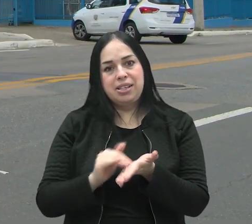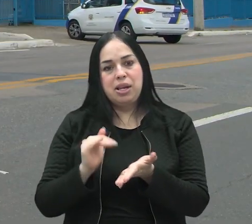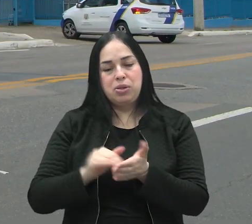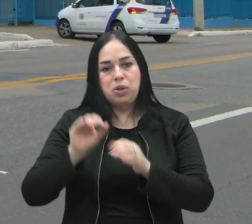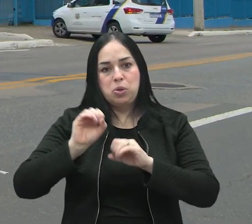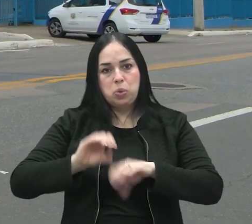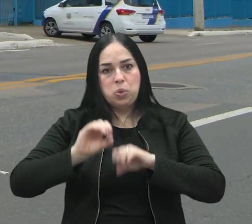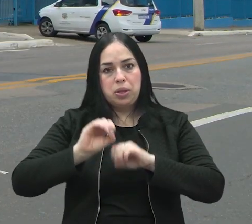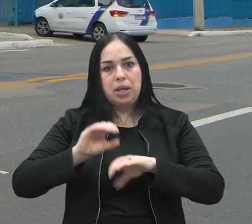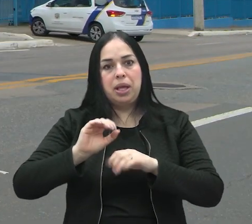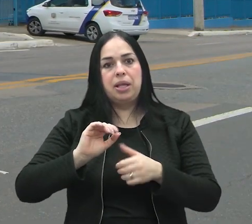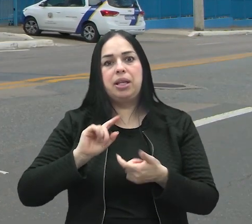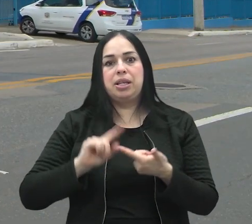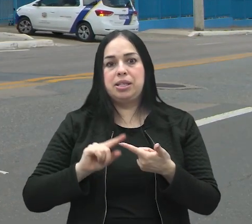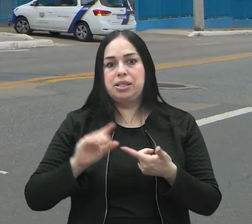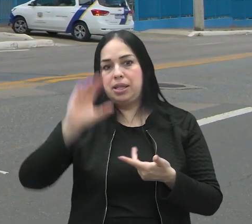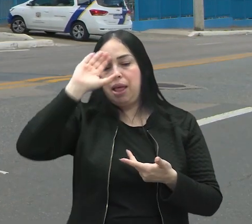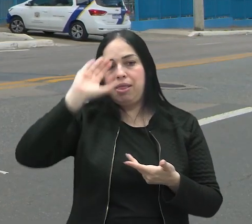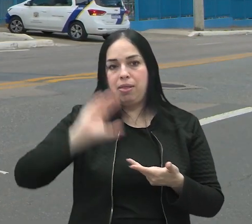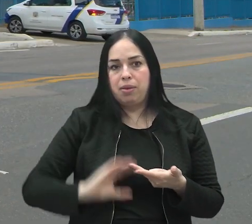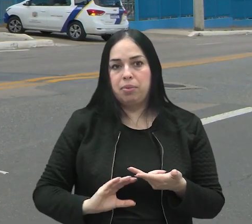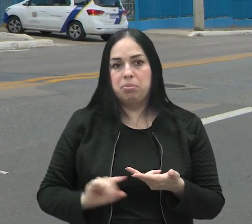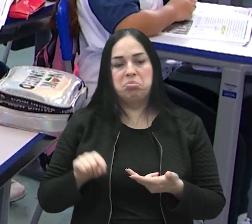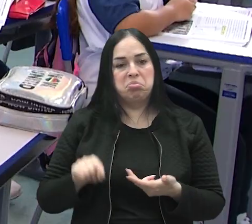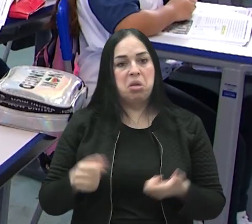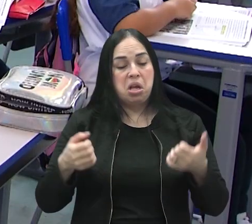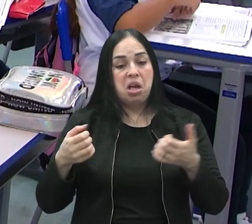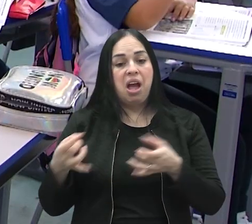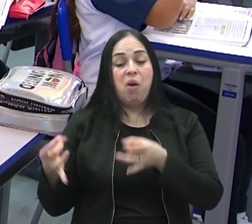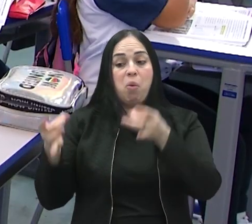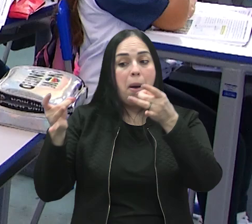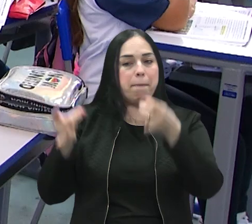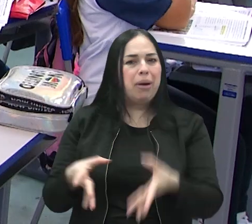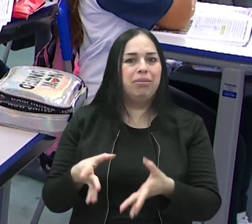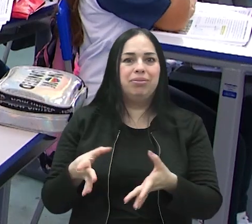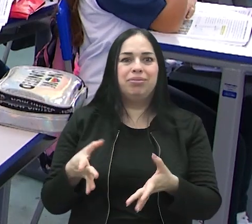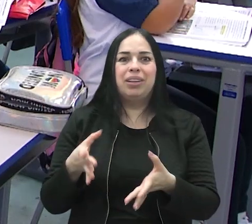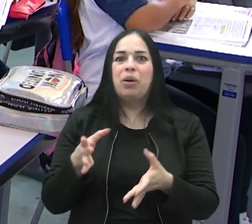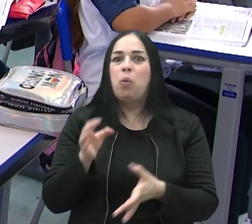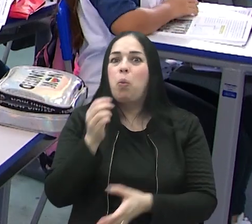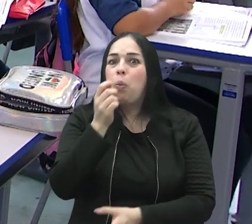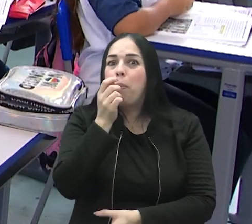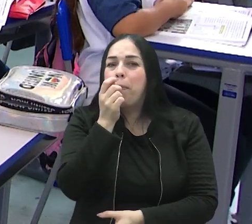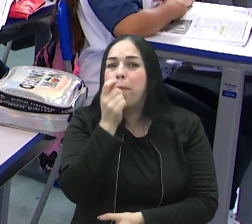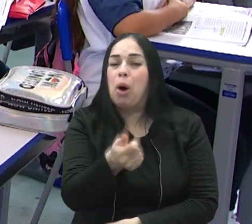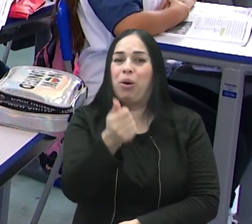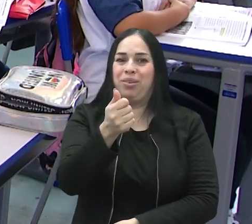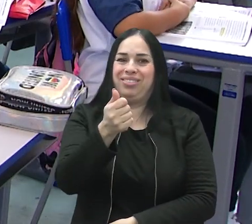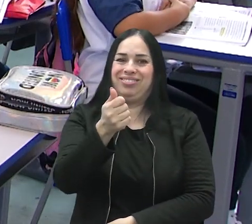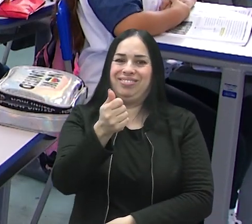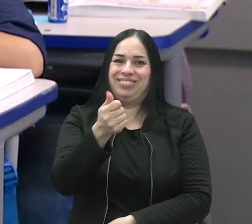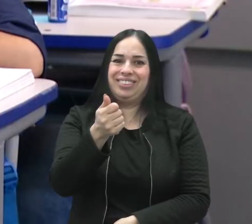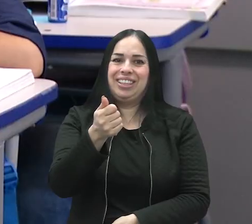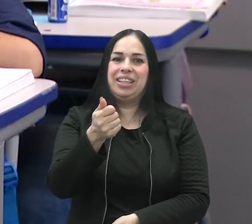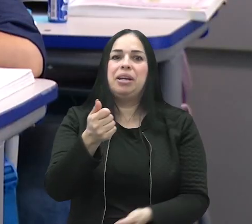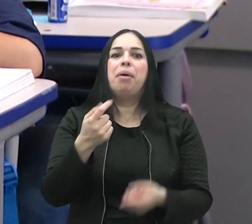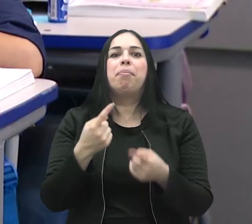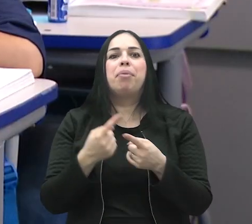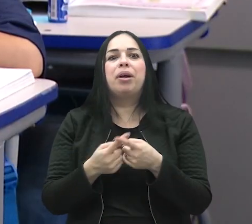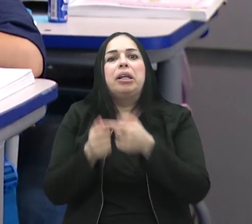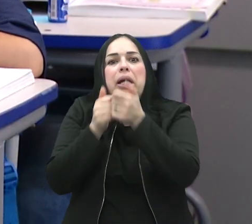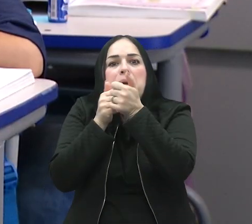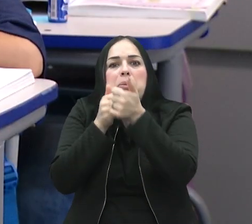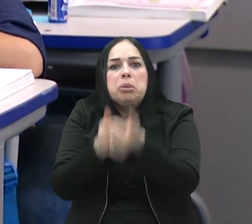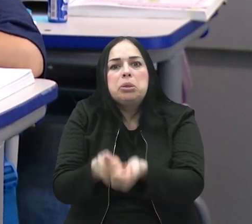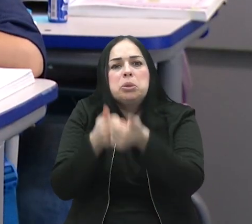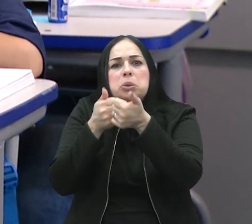Segundo a Secretaria de Educação e Cidadania, os índices de evasão são próximos a zero, resultado